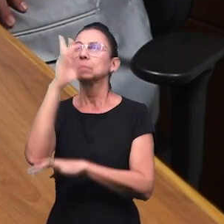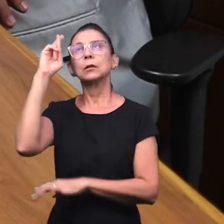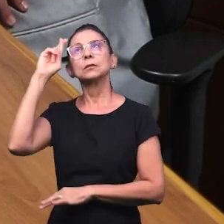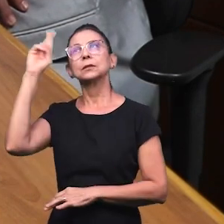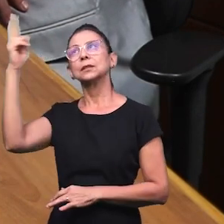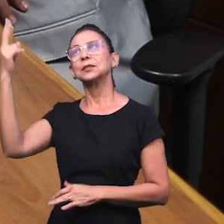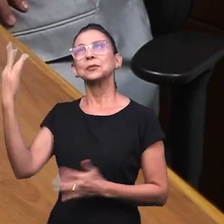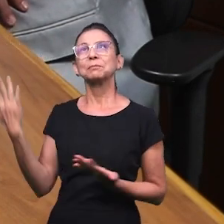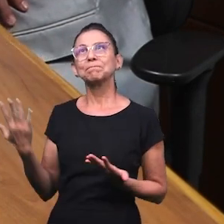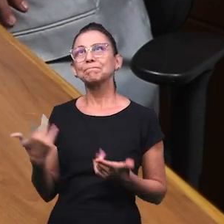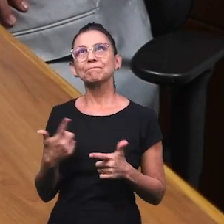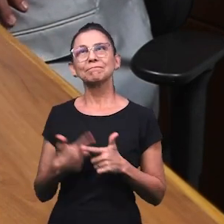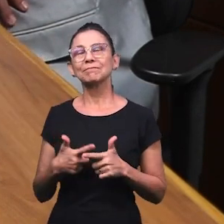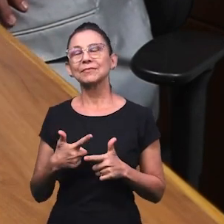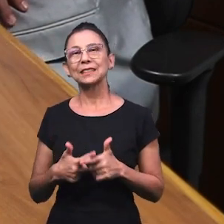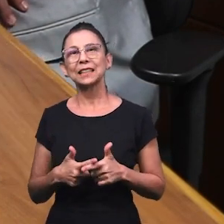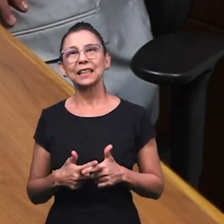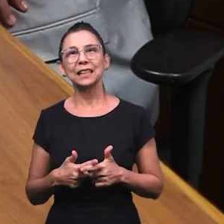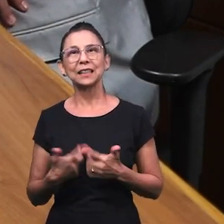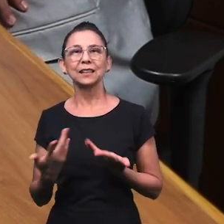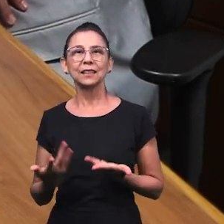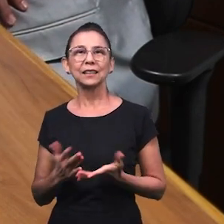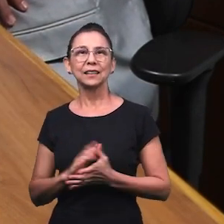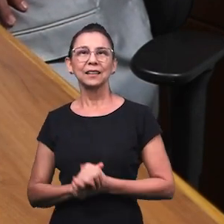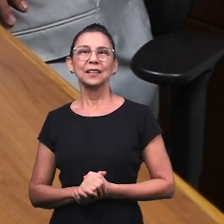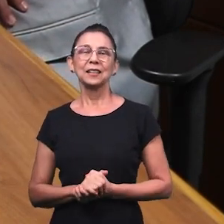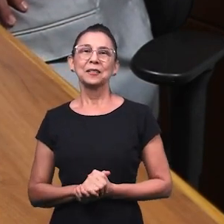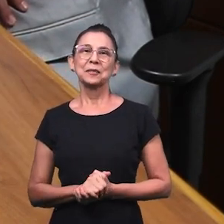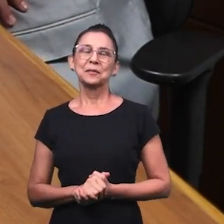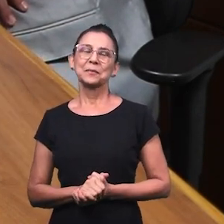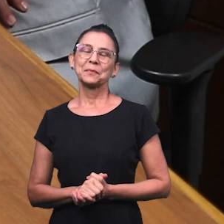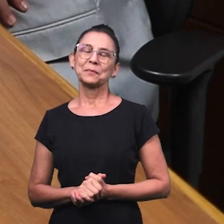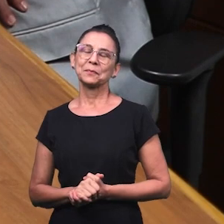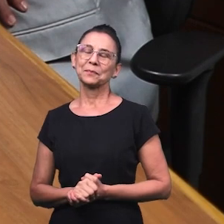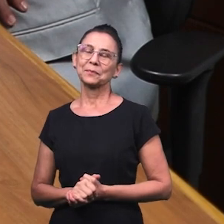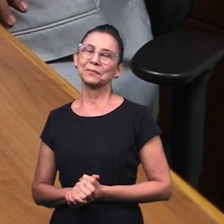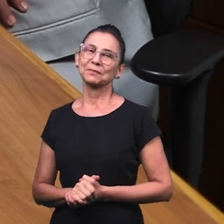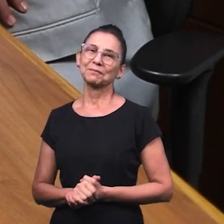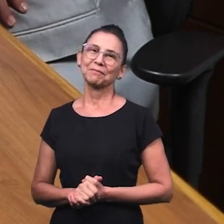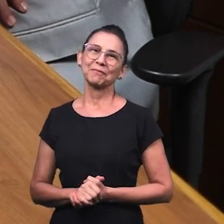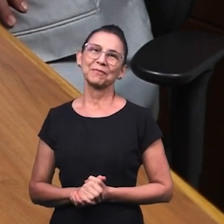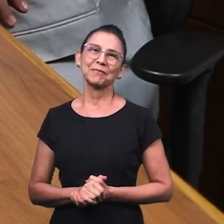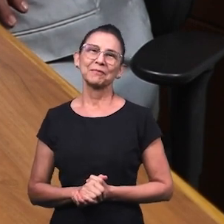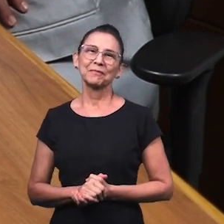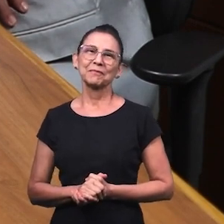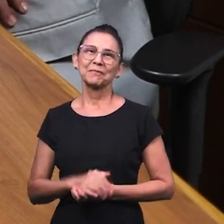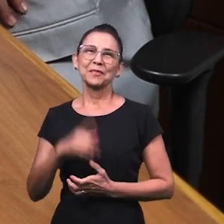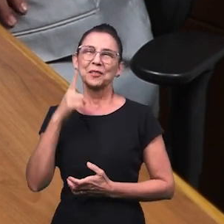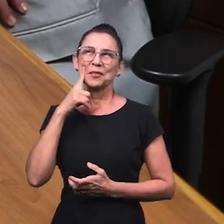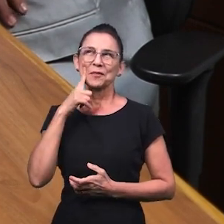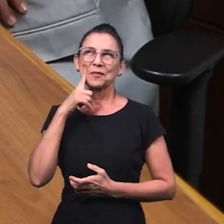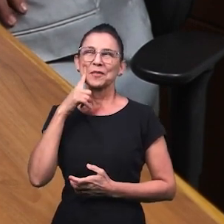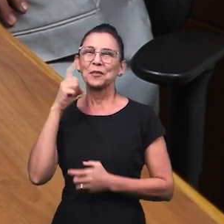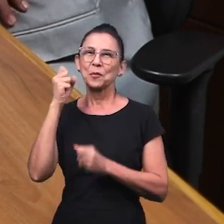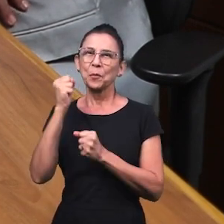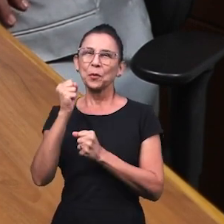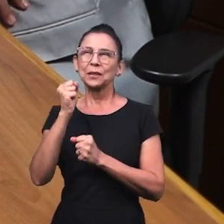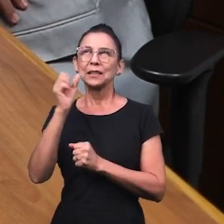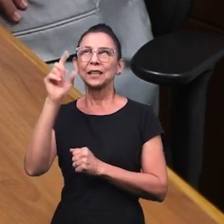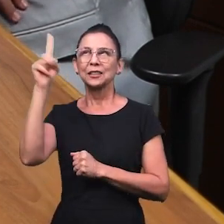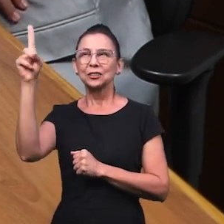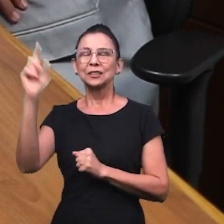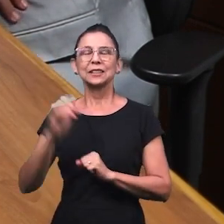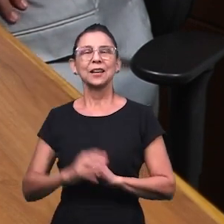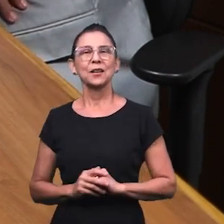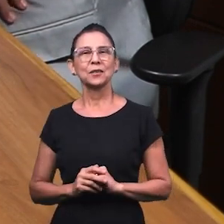Senhor, porque por ver mais uma vez a operação do Senhor na